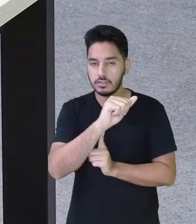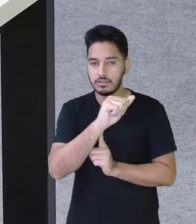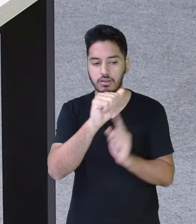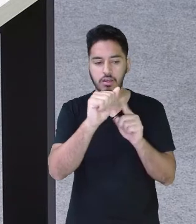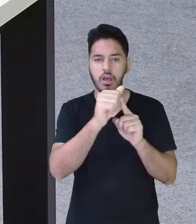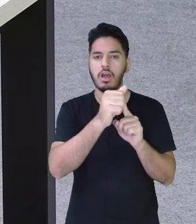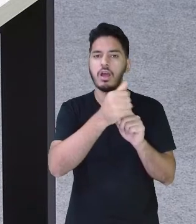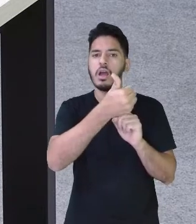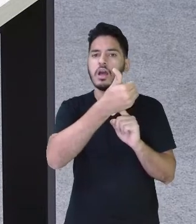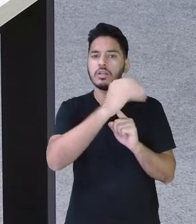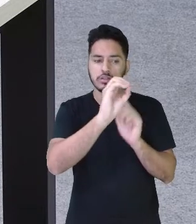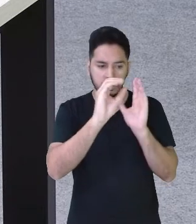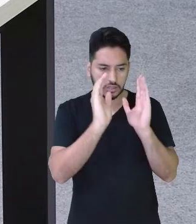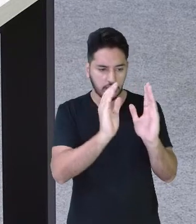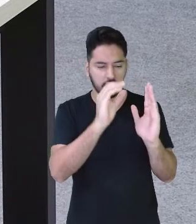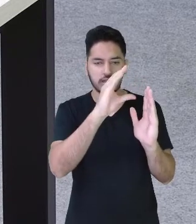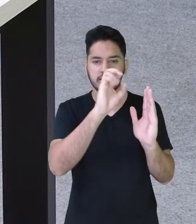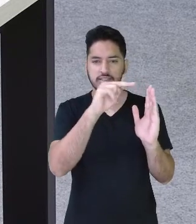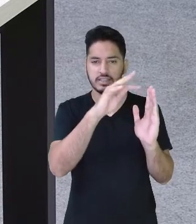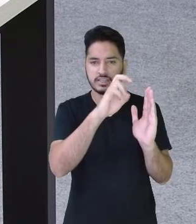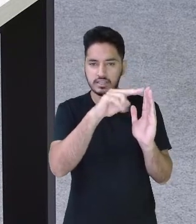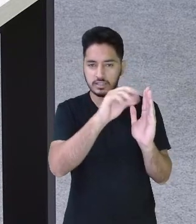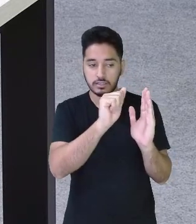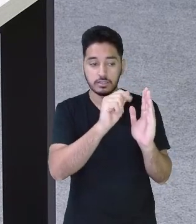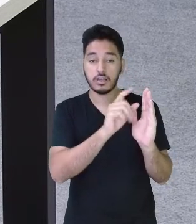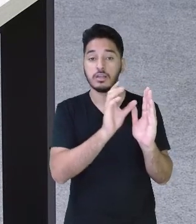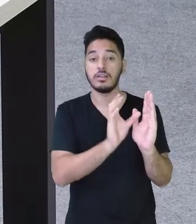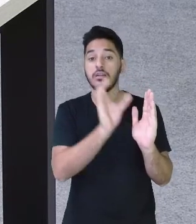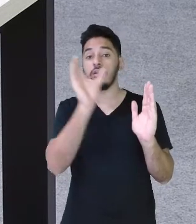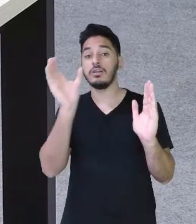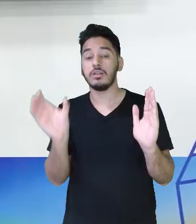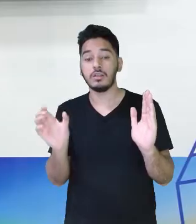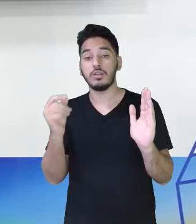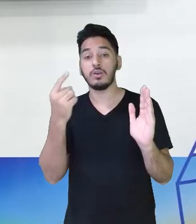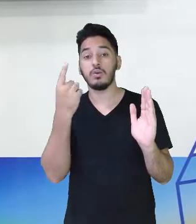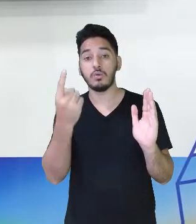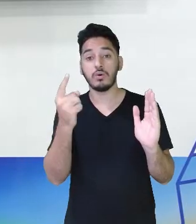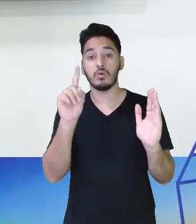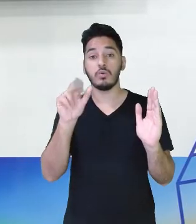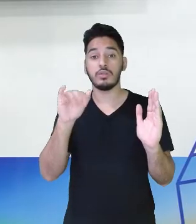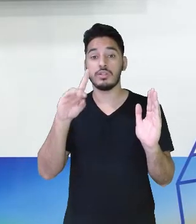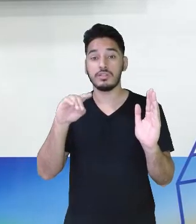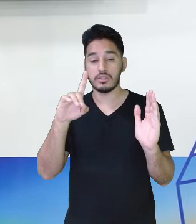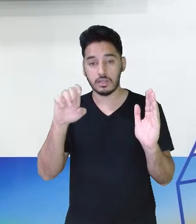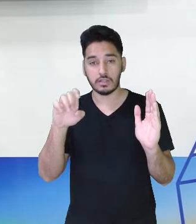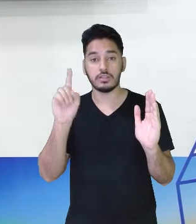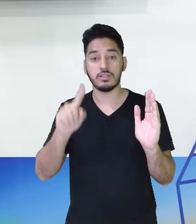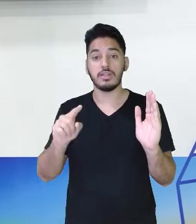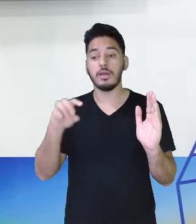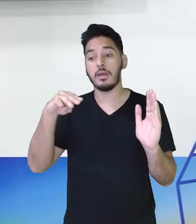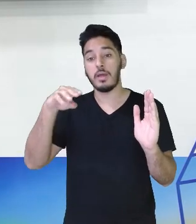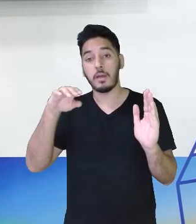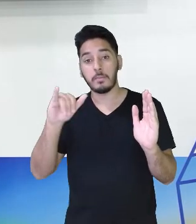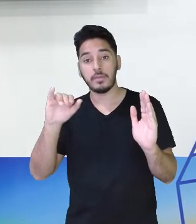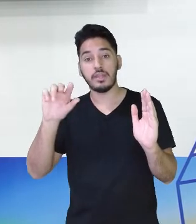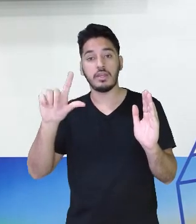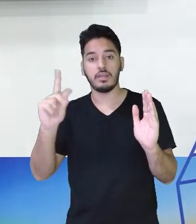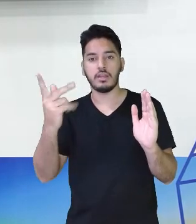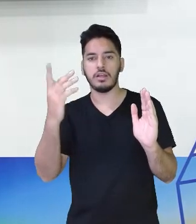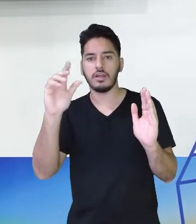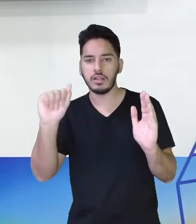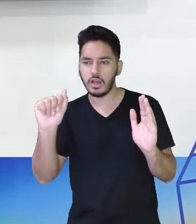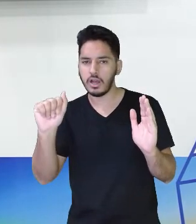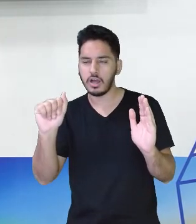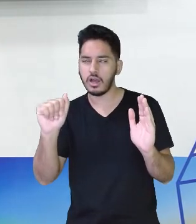a cada 10 centenas eu tenho uma unidade de milhar.